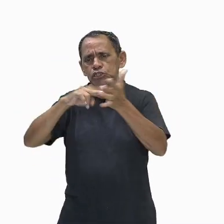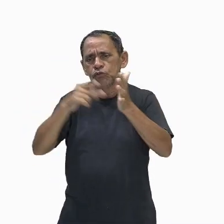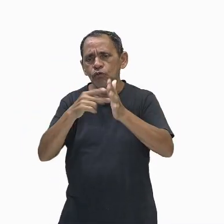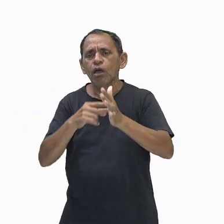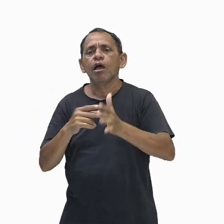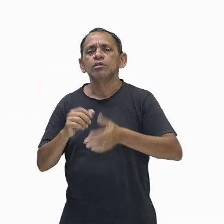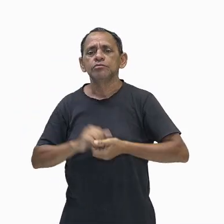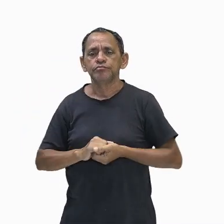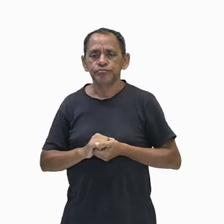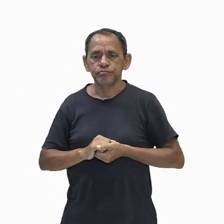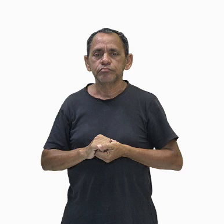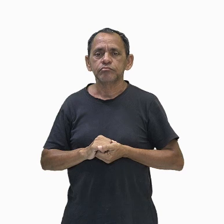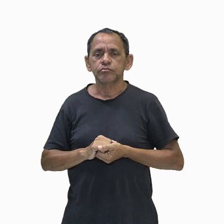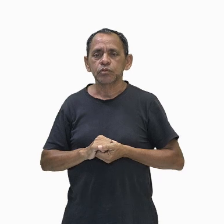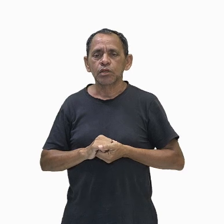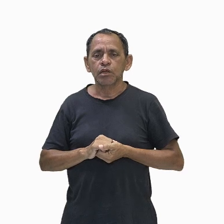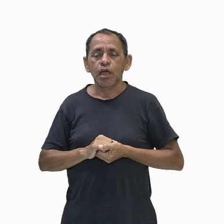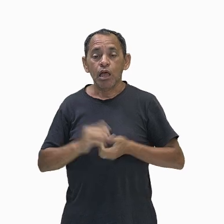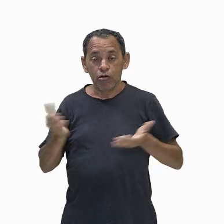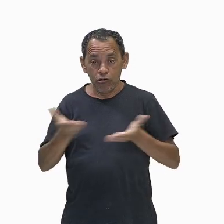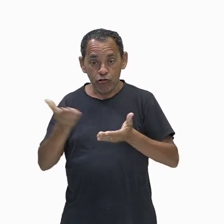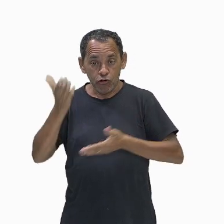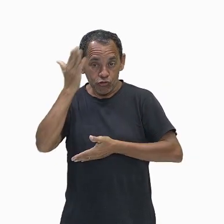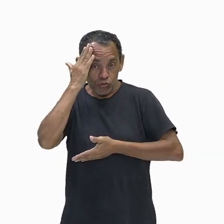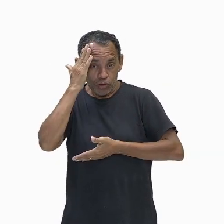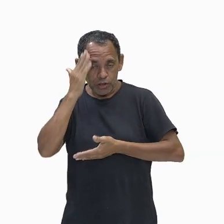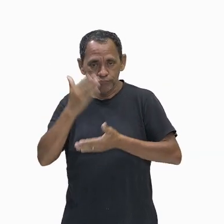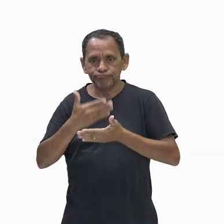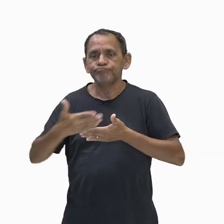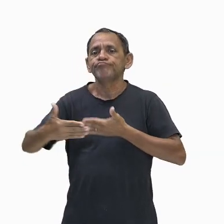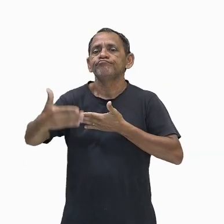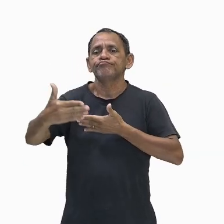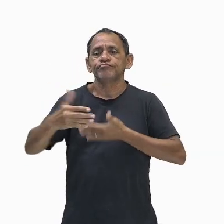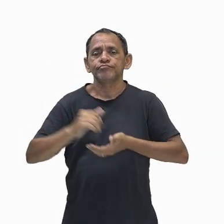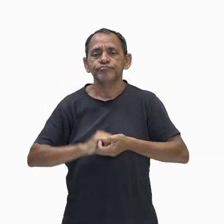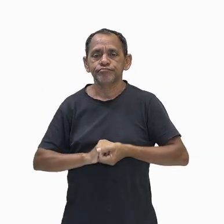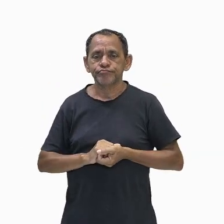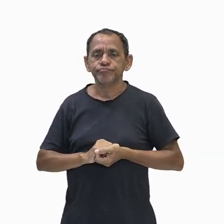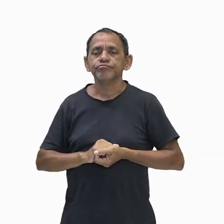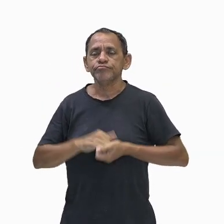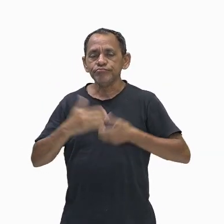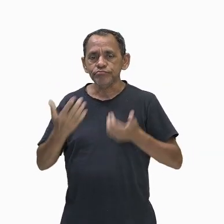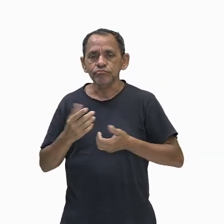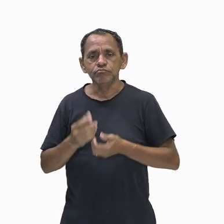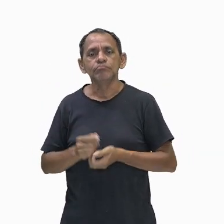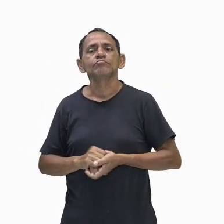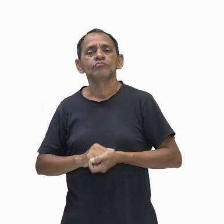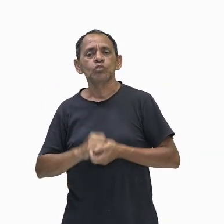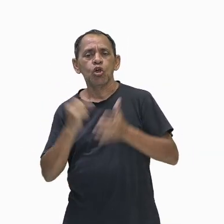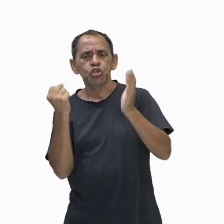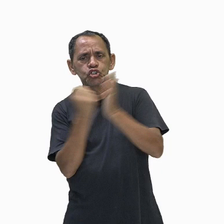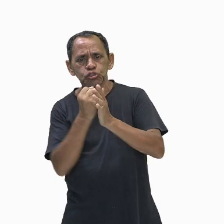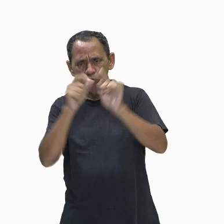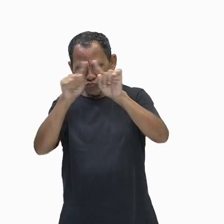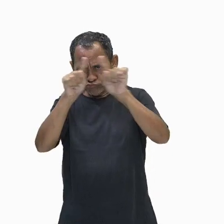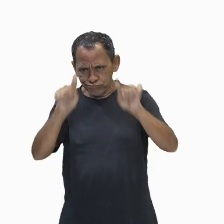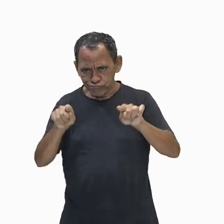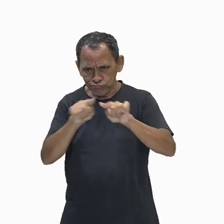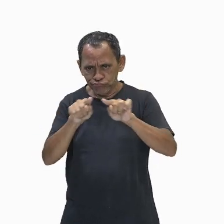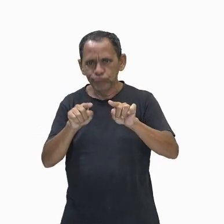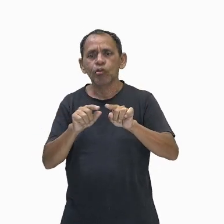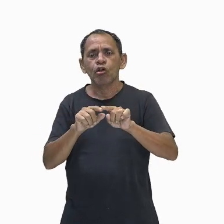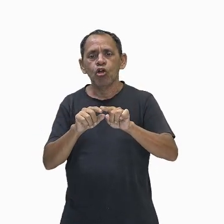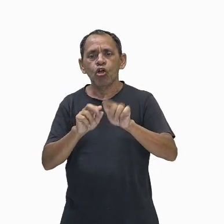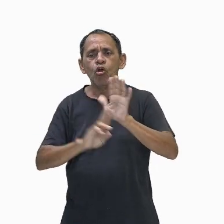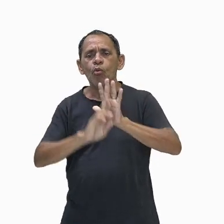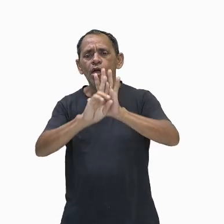vai entender esses elementos a seguir. Então, os símbolos quadrados vão representar o homem,